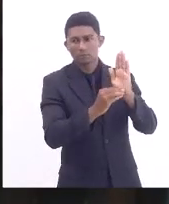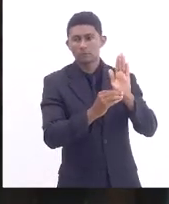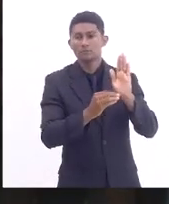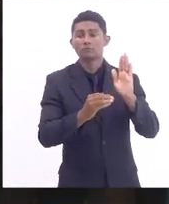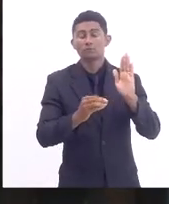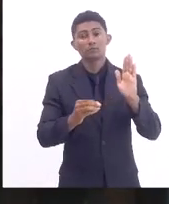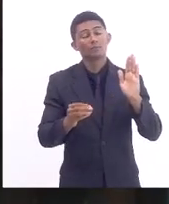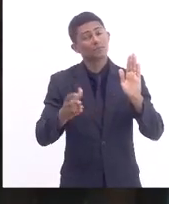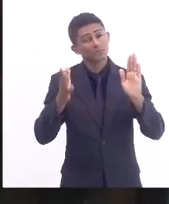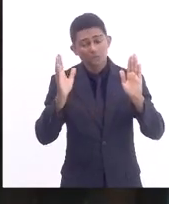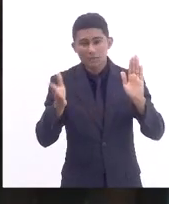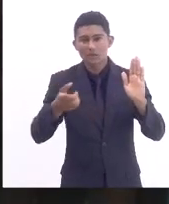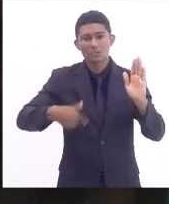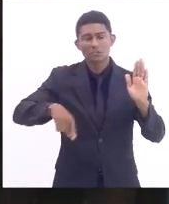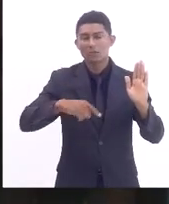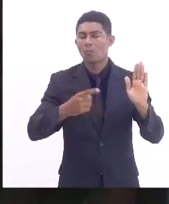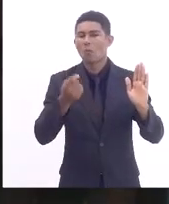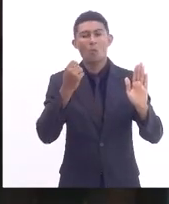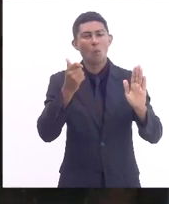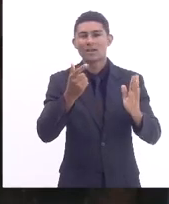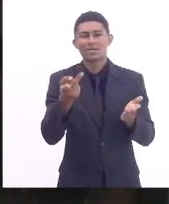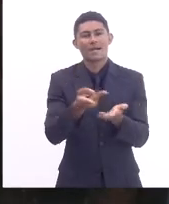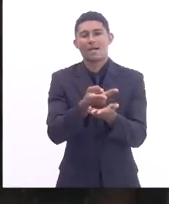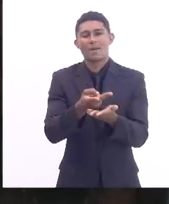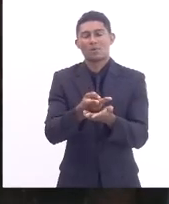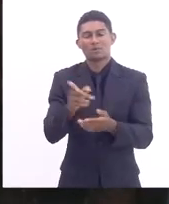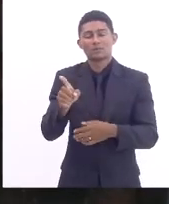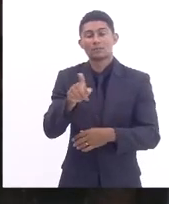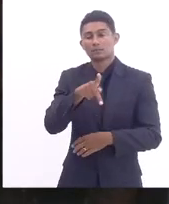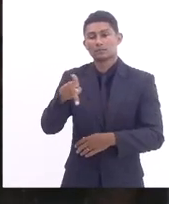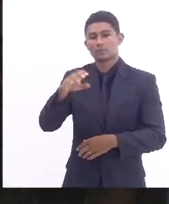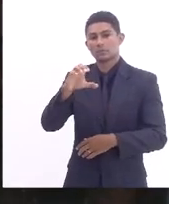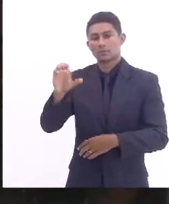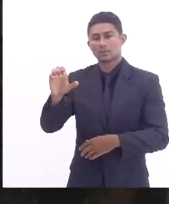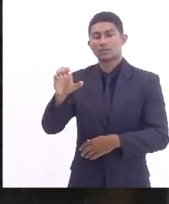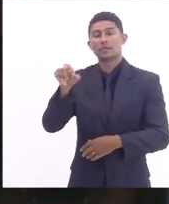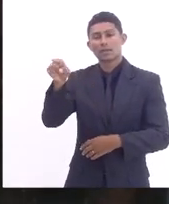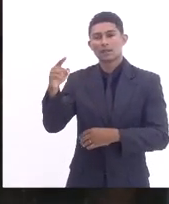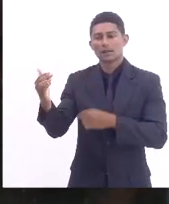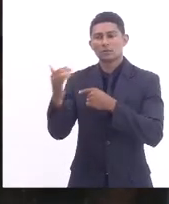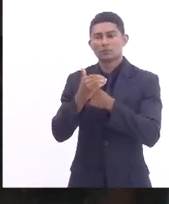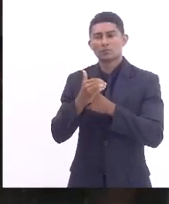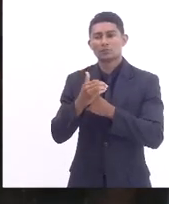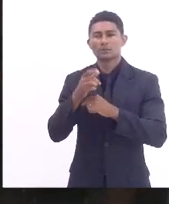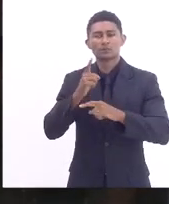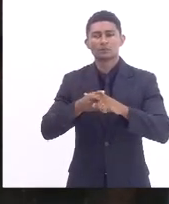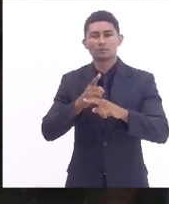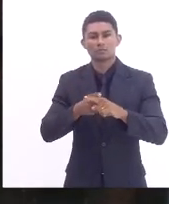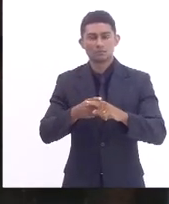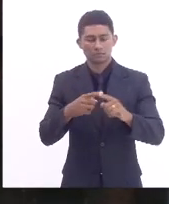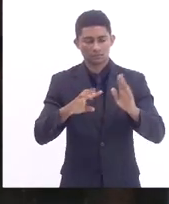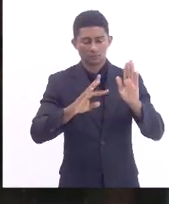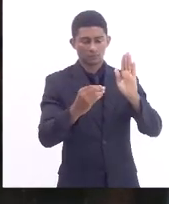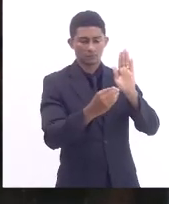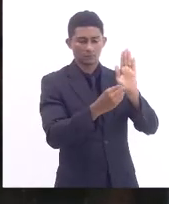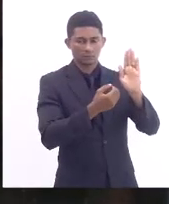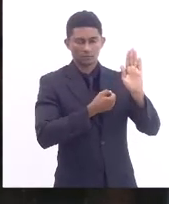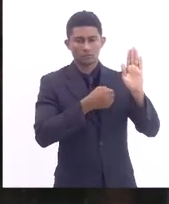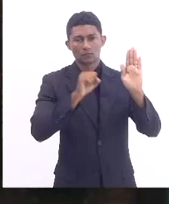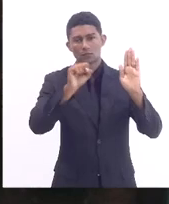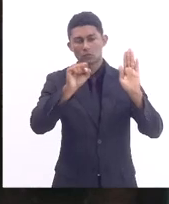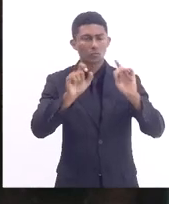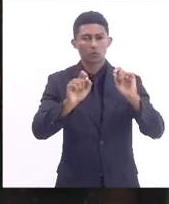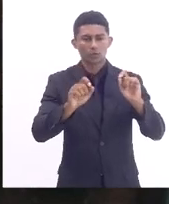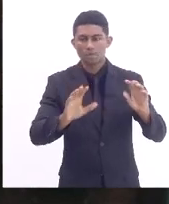vamos cometendo um erro que o presidente André Ceciliano nos ocorreu porque o item 8 diz aqui